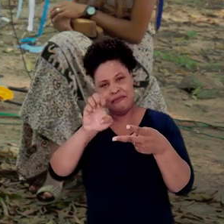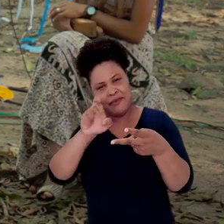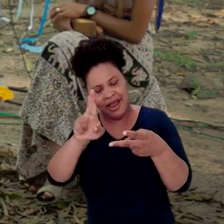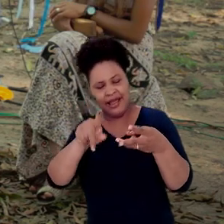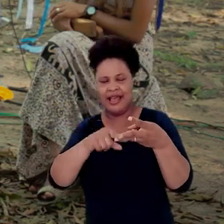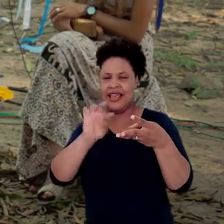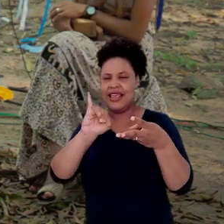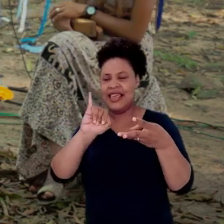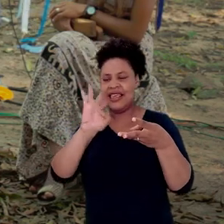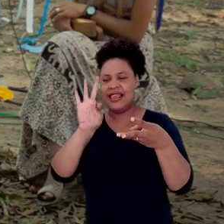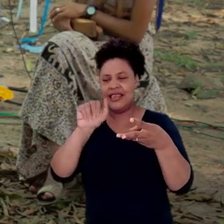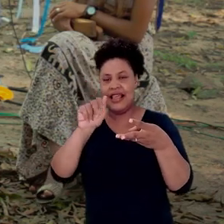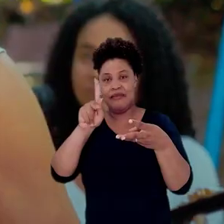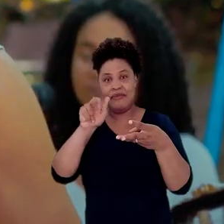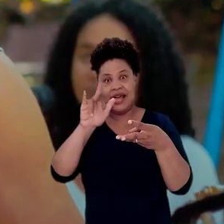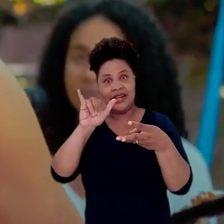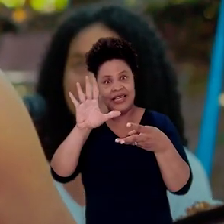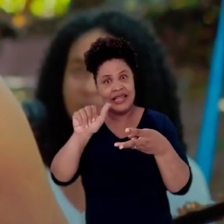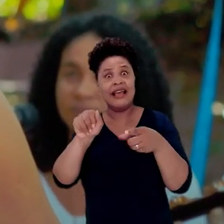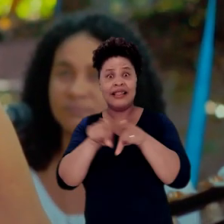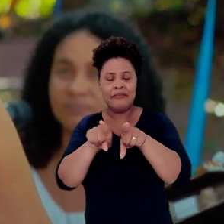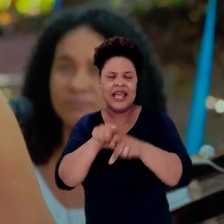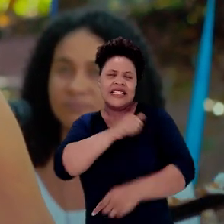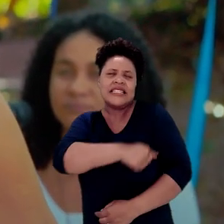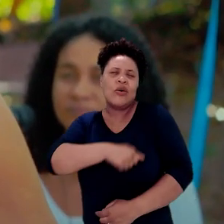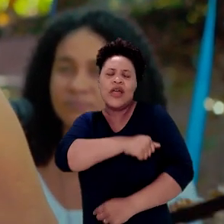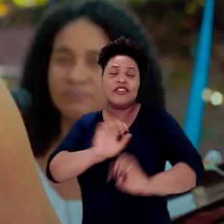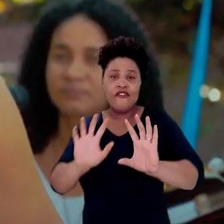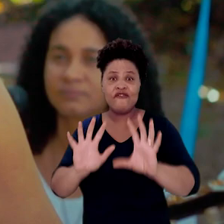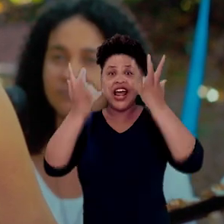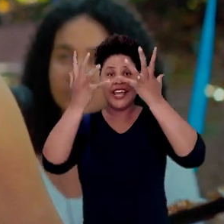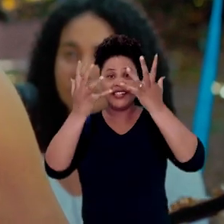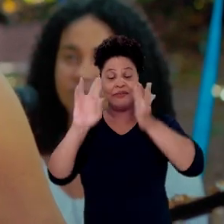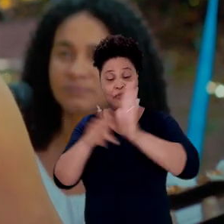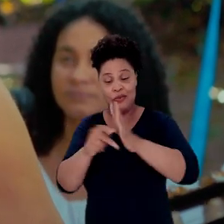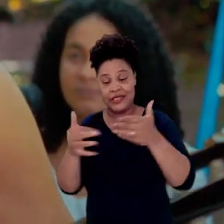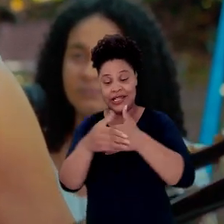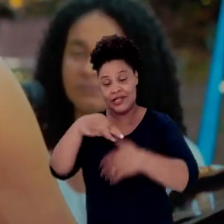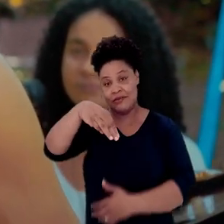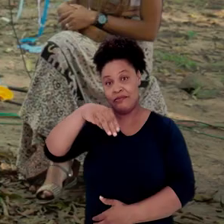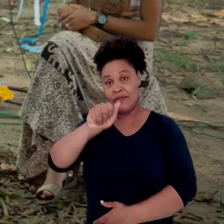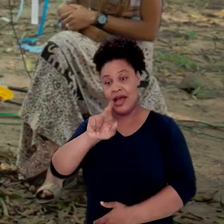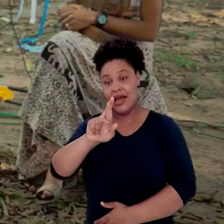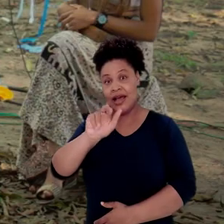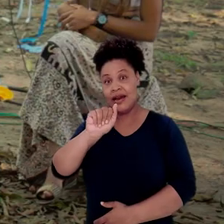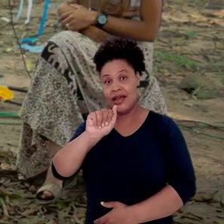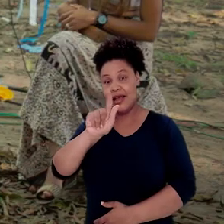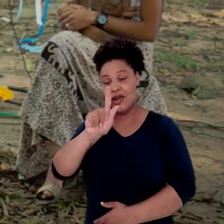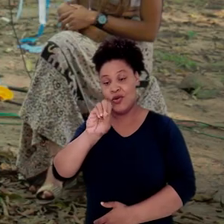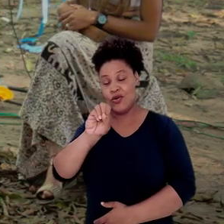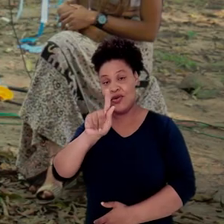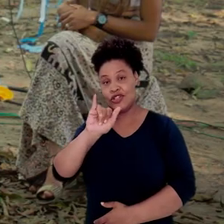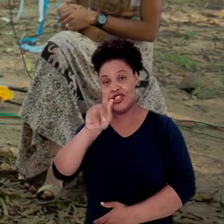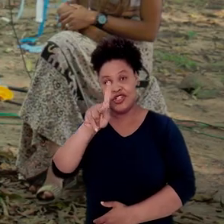festas populares maragujipana. E Ed Pacheco, que é um sambista maragujipano,